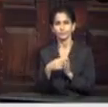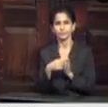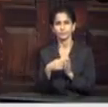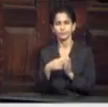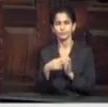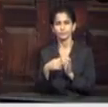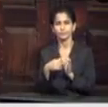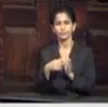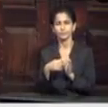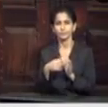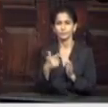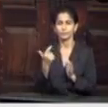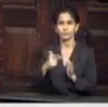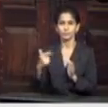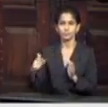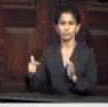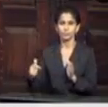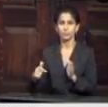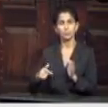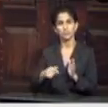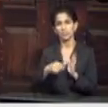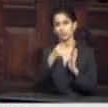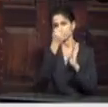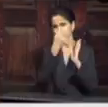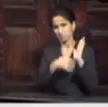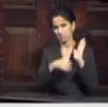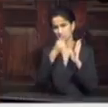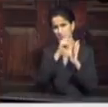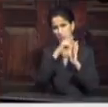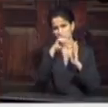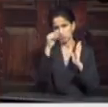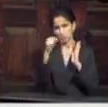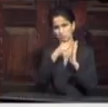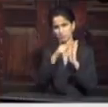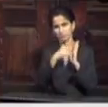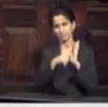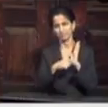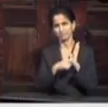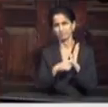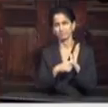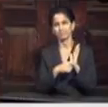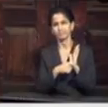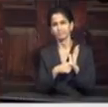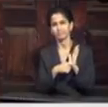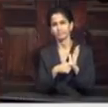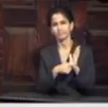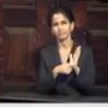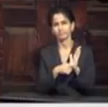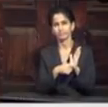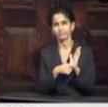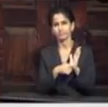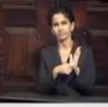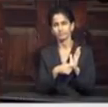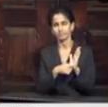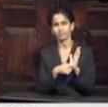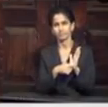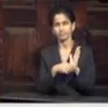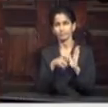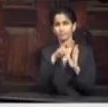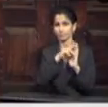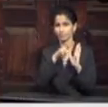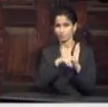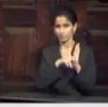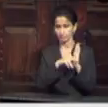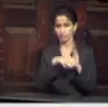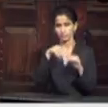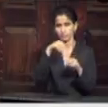não há espécie de cláusula nenhuma, de cláusulas de barreira, no regimento